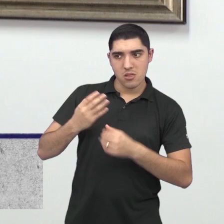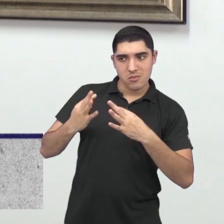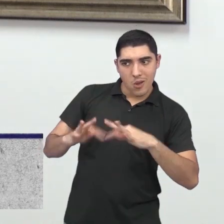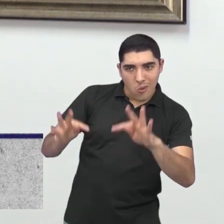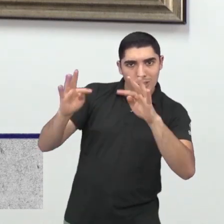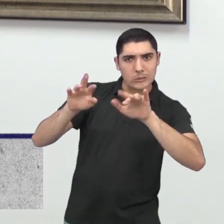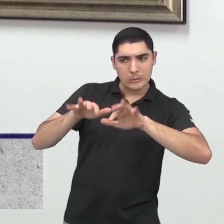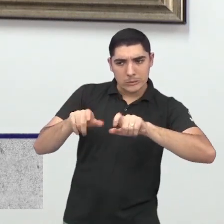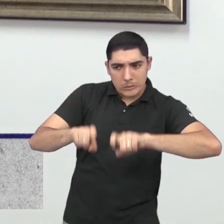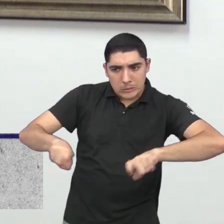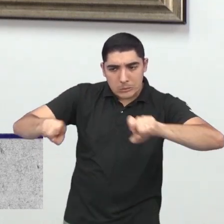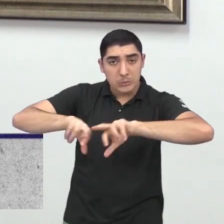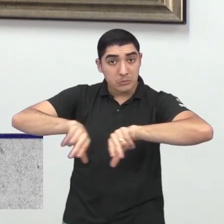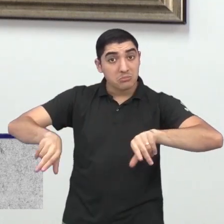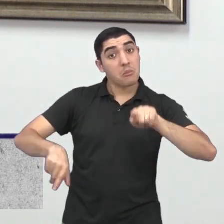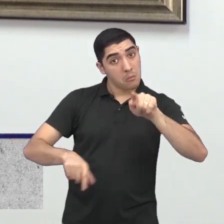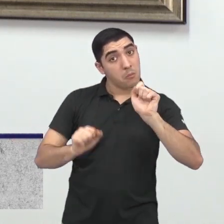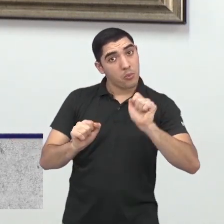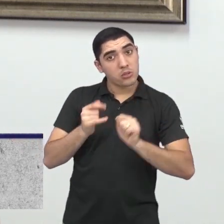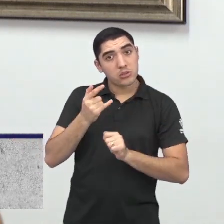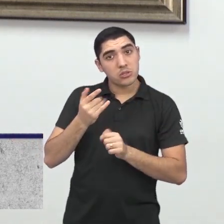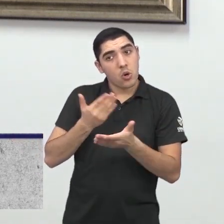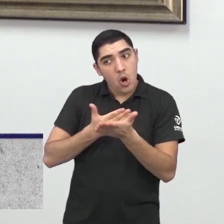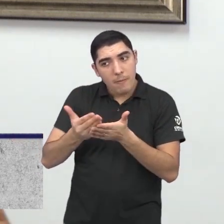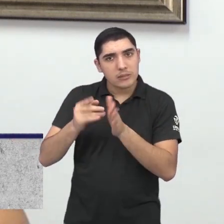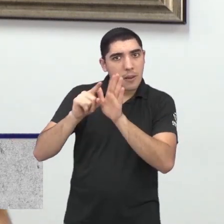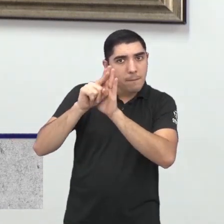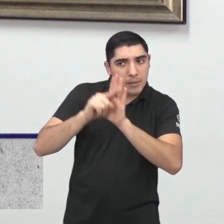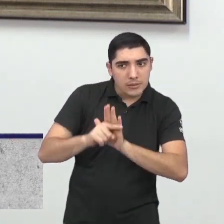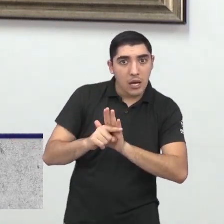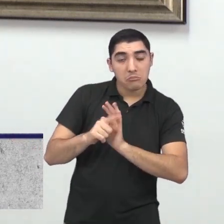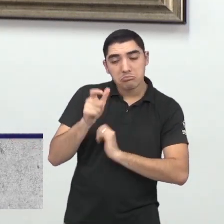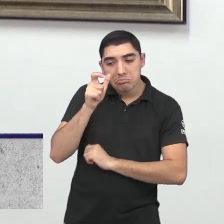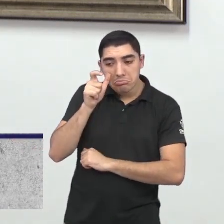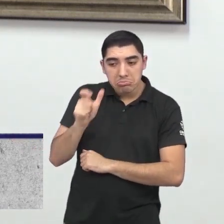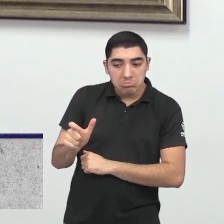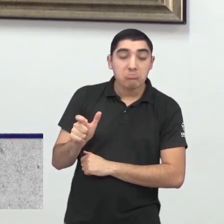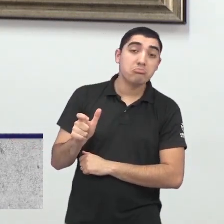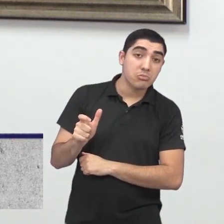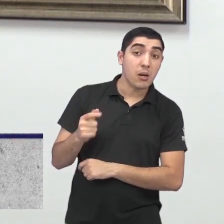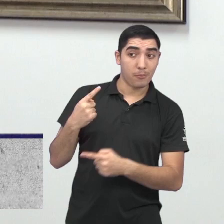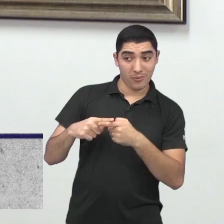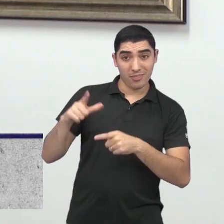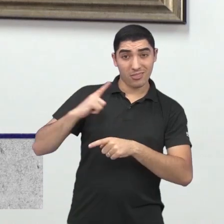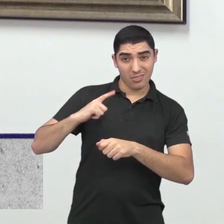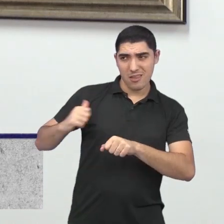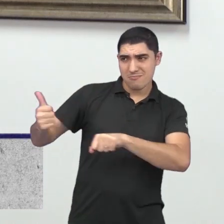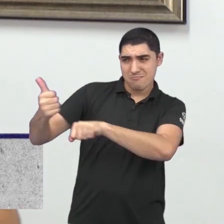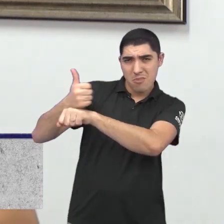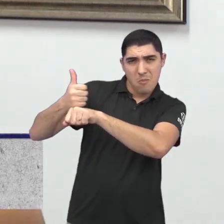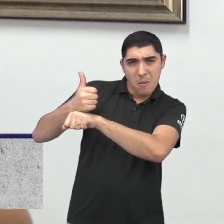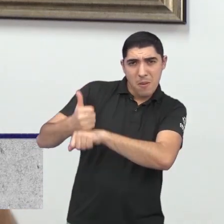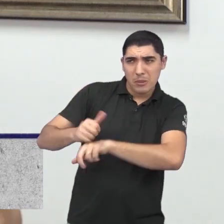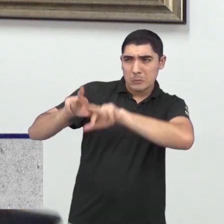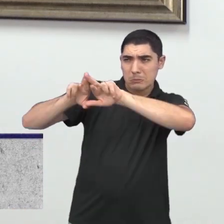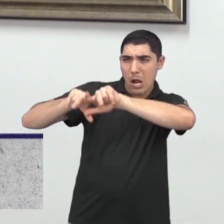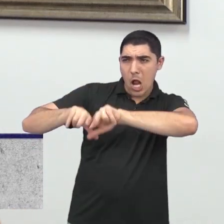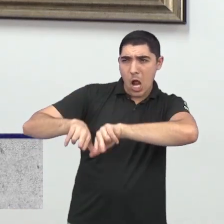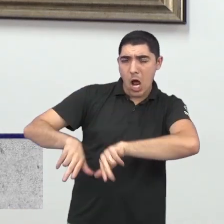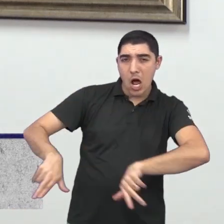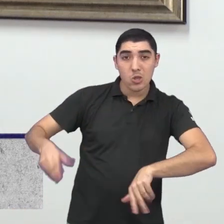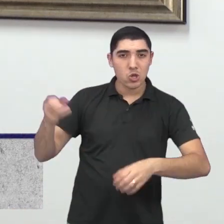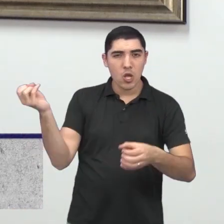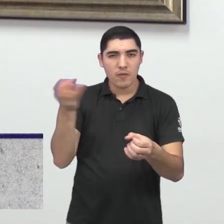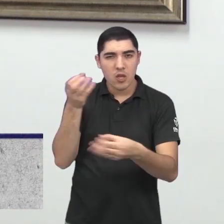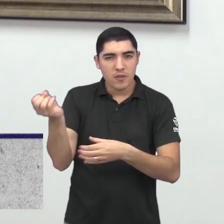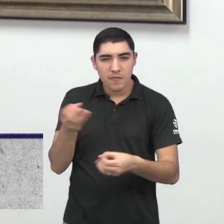com o tema, talvez seja interessante dar uma olhadinha, pesquisar mais. São muitas profissões ou que vão surgindo ou que